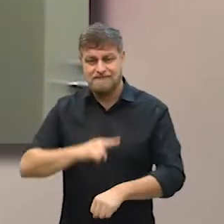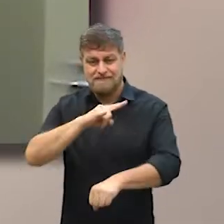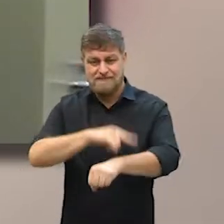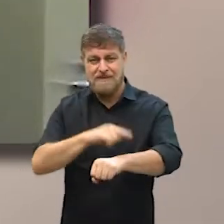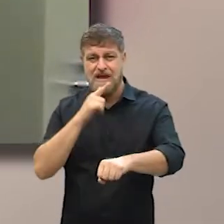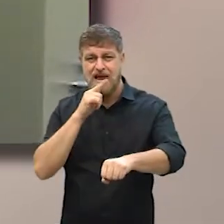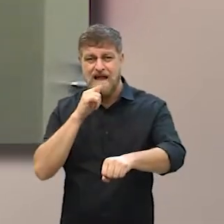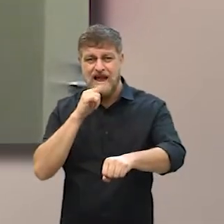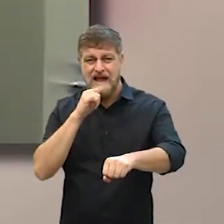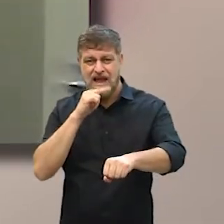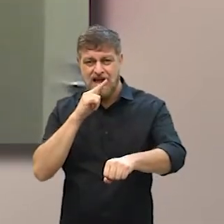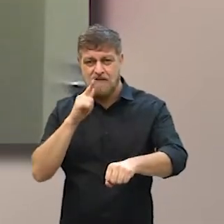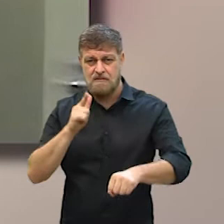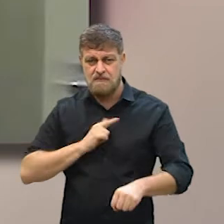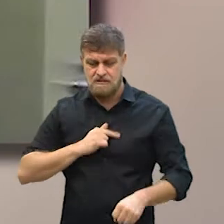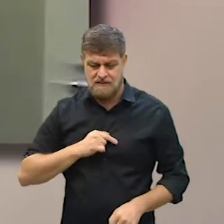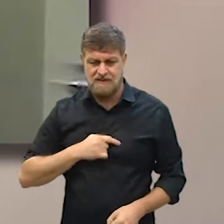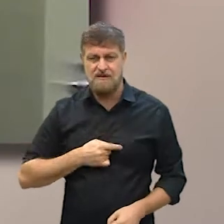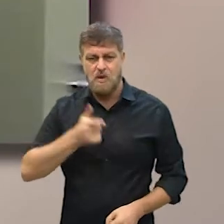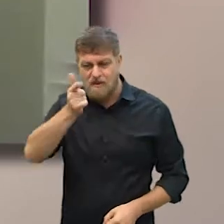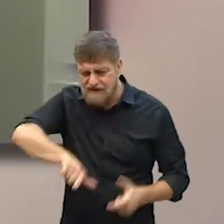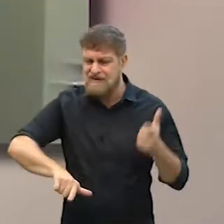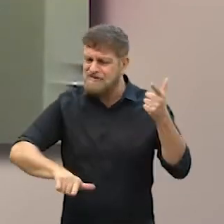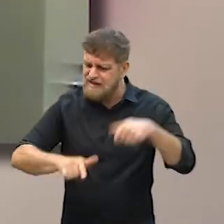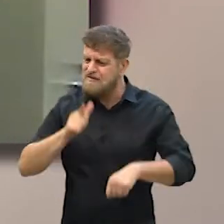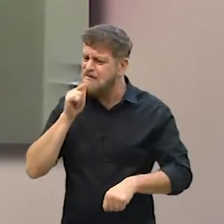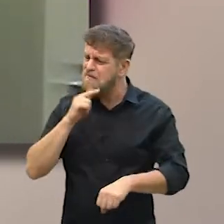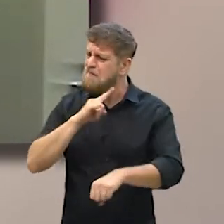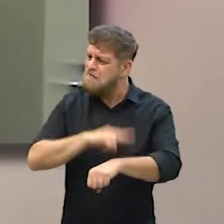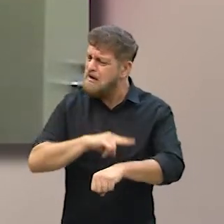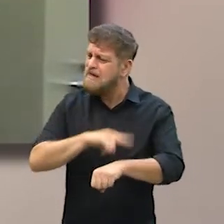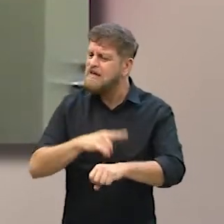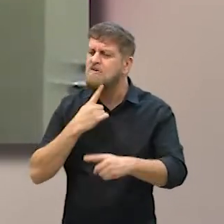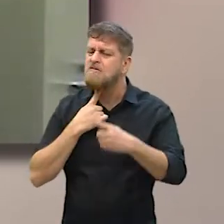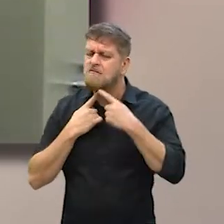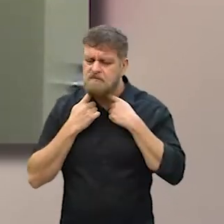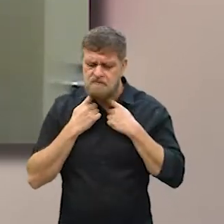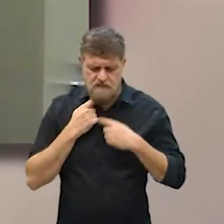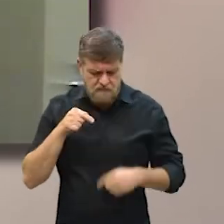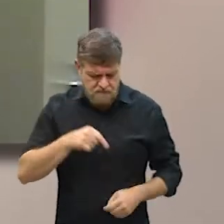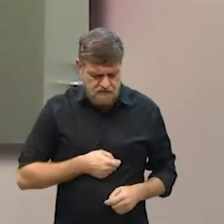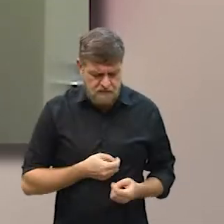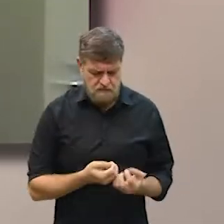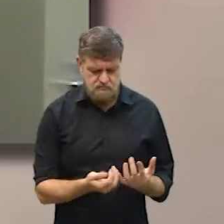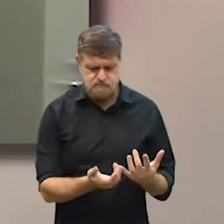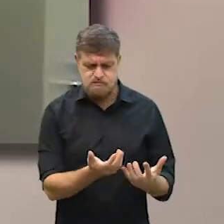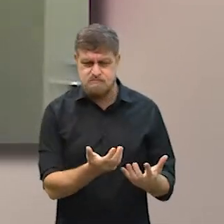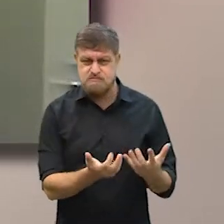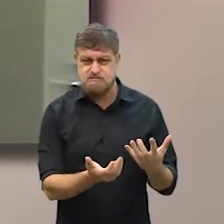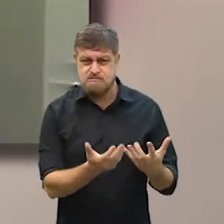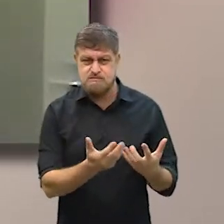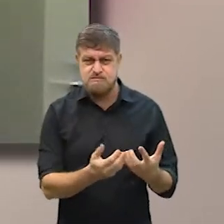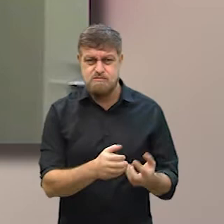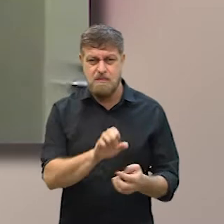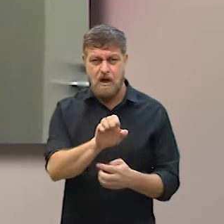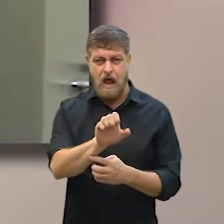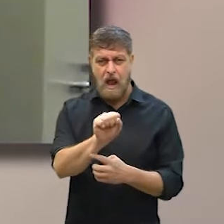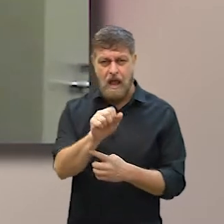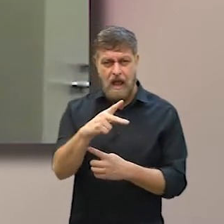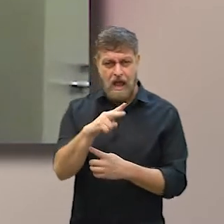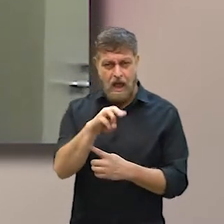na em áreas começa a se achar que está olhando mais nota um espuma na urina que é um sinal que tá tendo